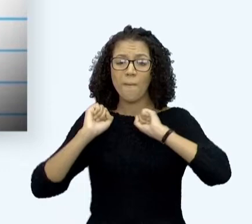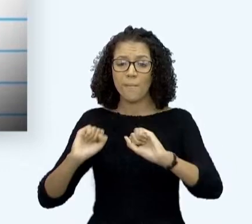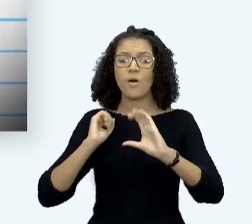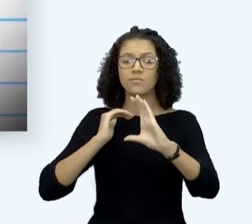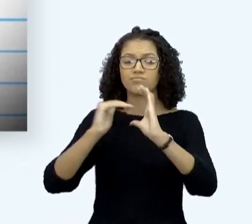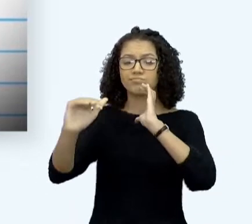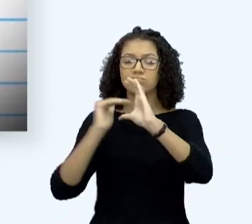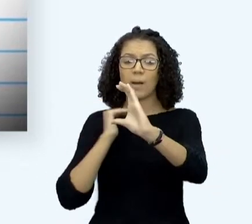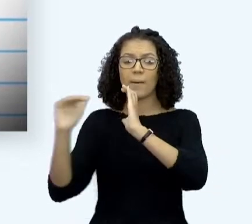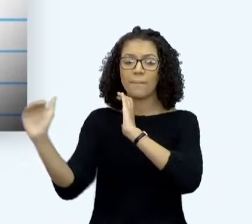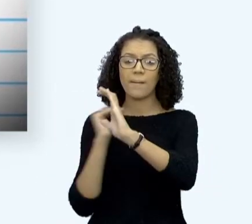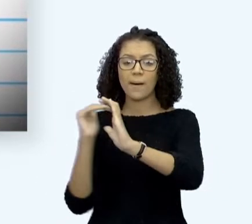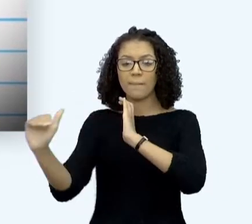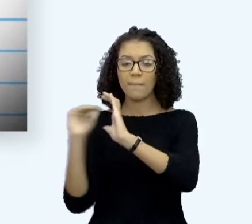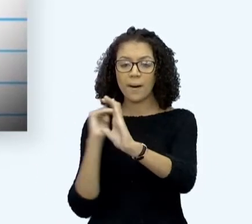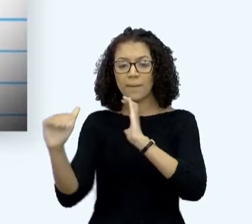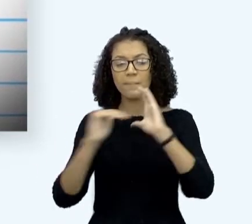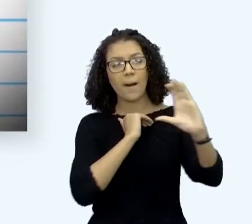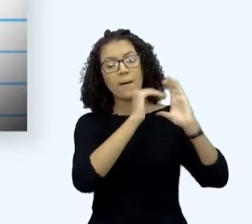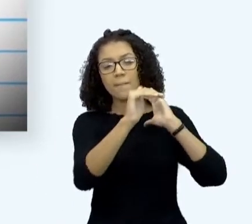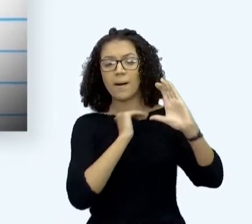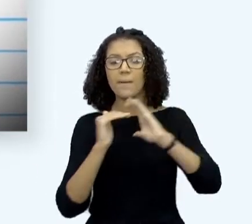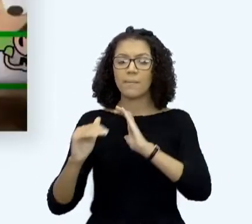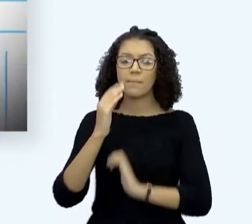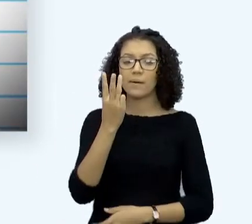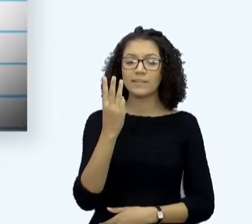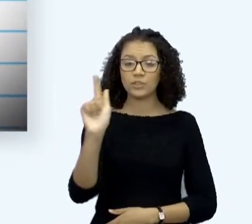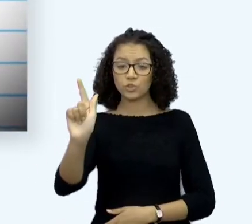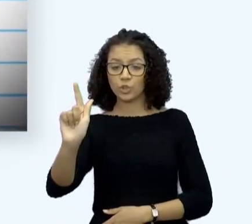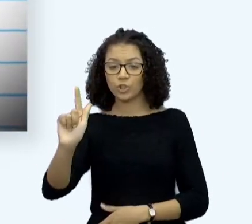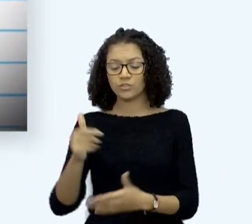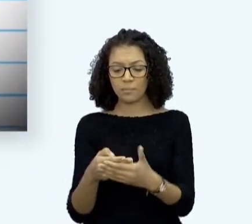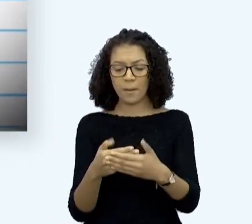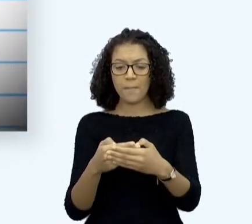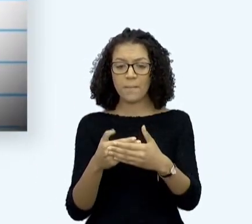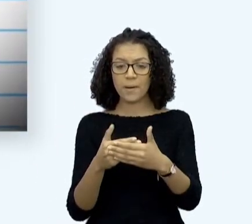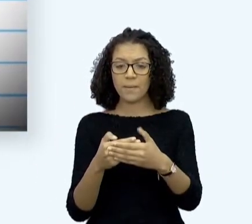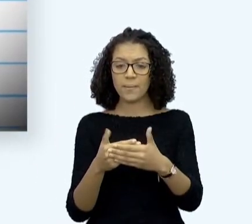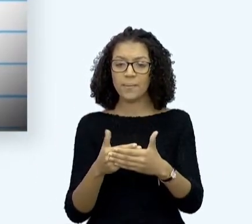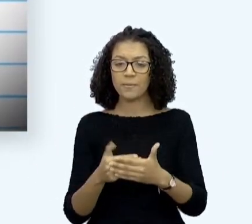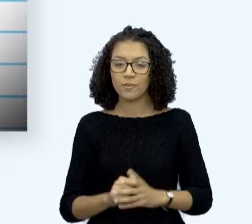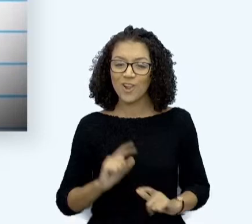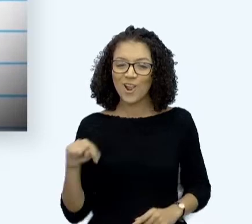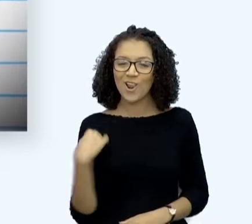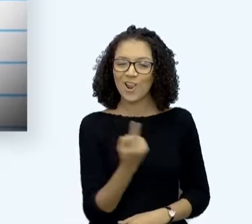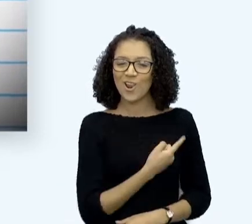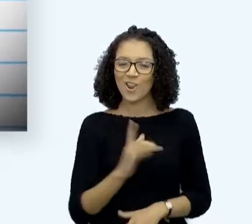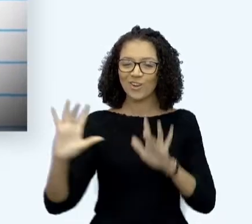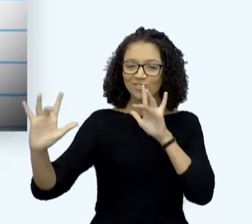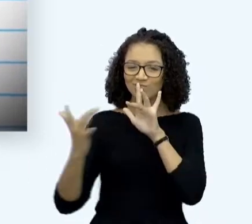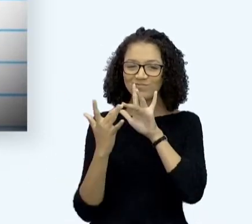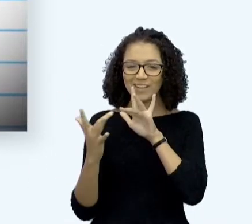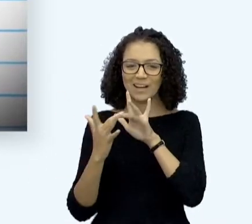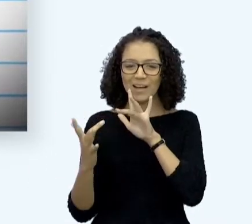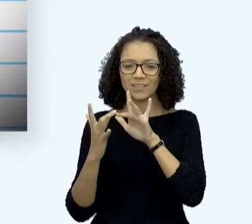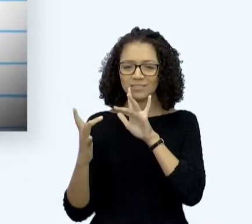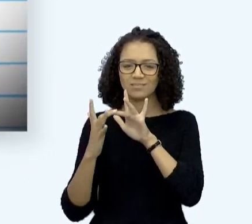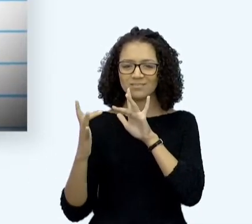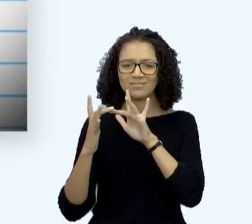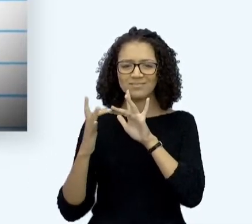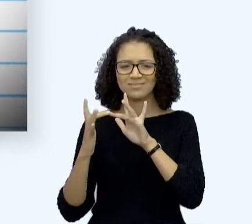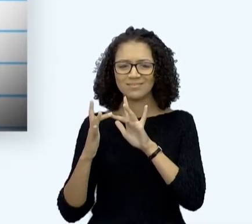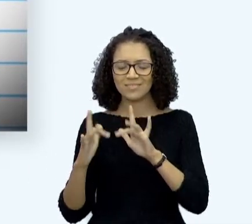receber dados na velocidade da cobertura 3G. Estamos cada vez mais conectados para agir e criar um